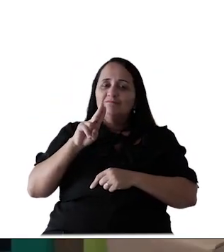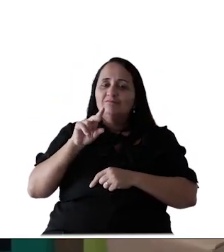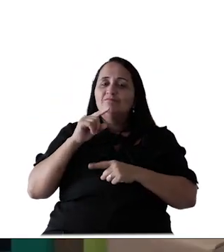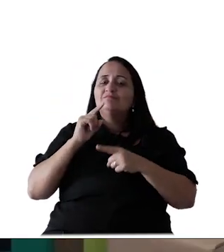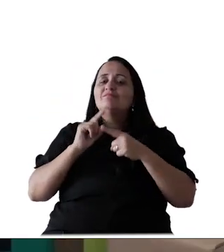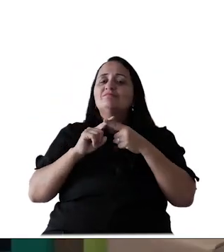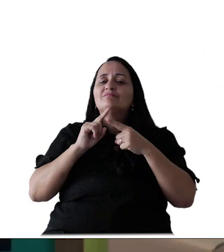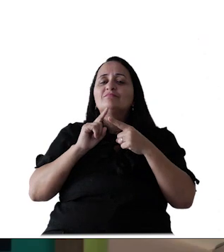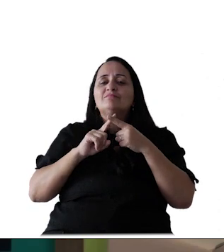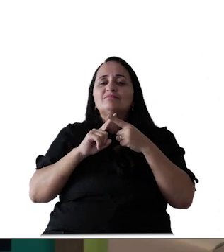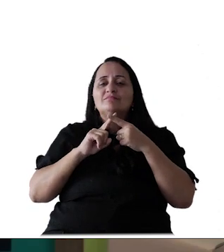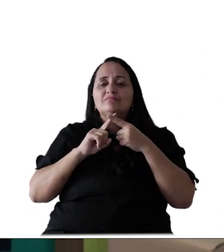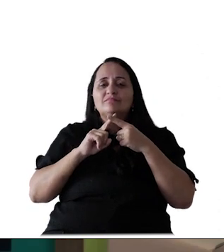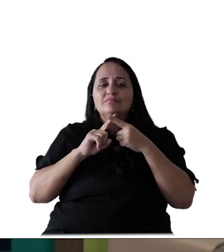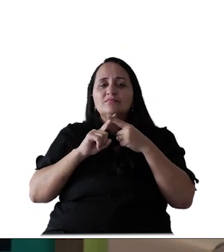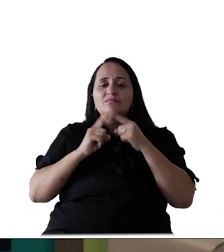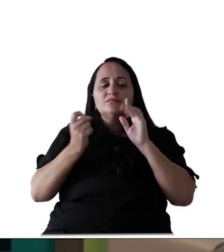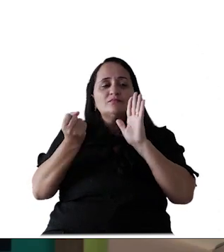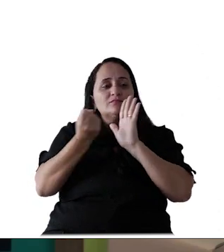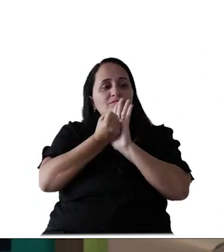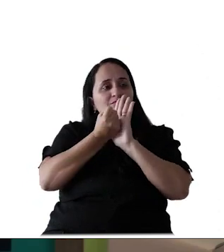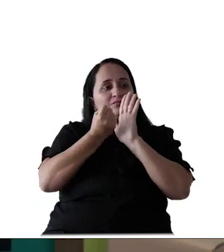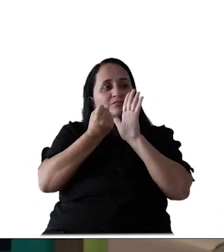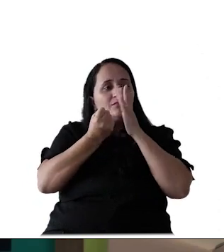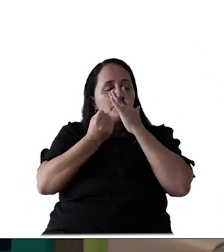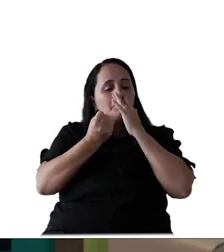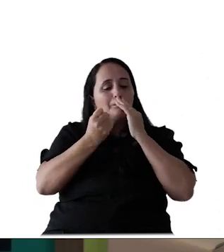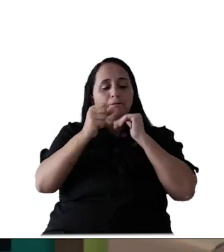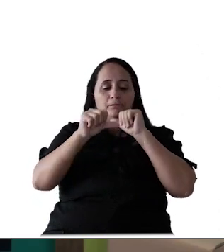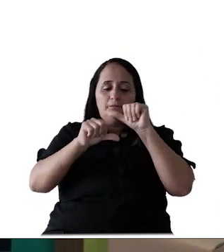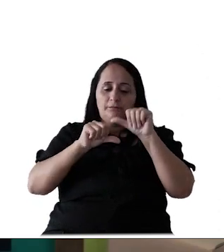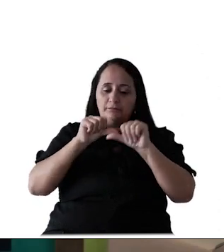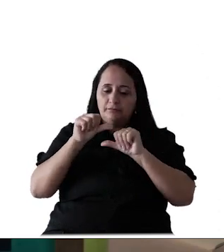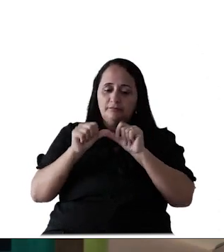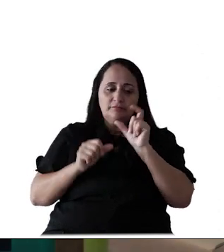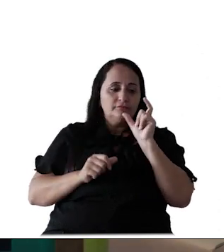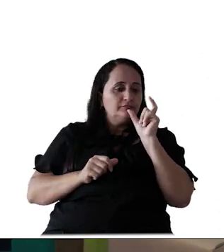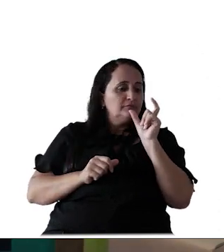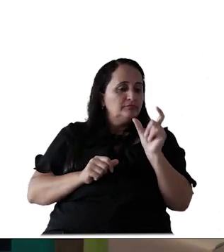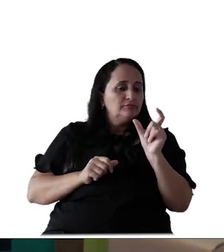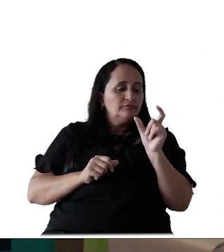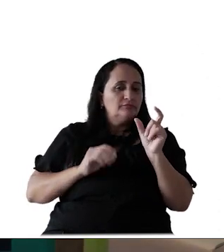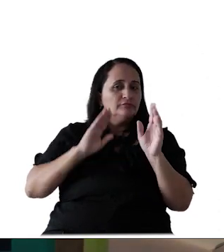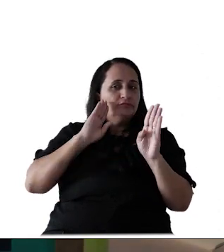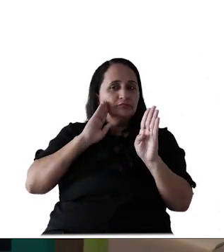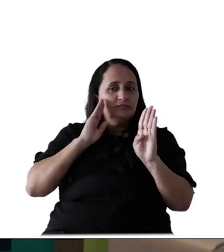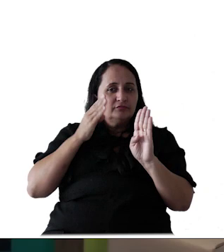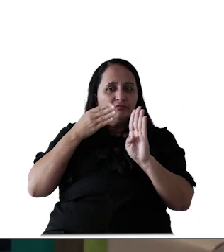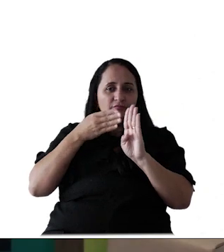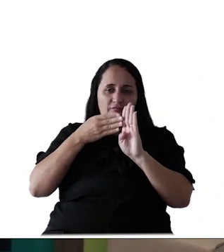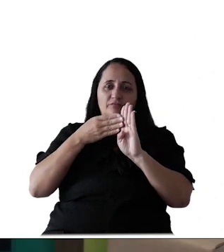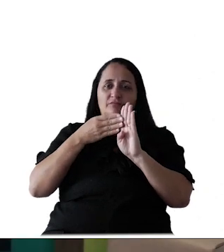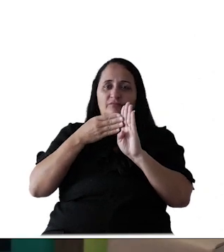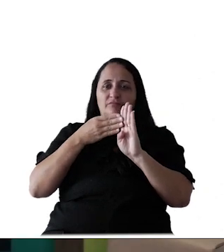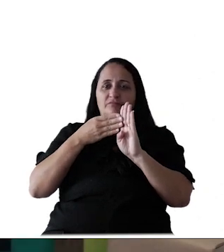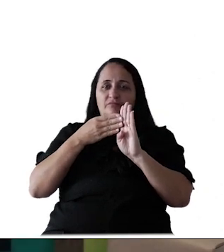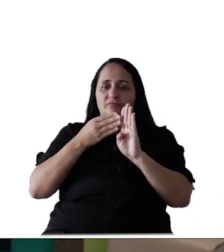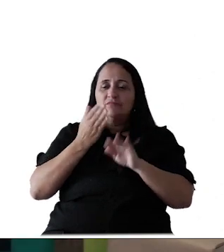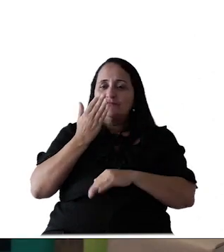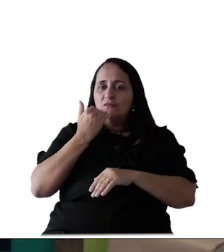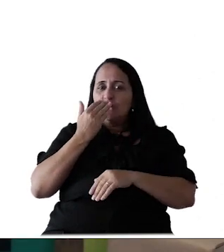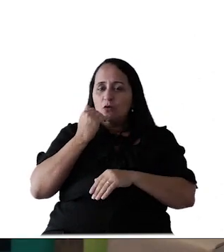cartunista para marcar a mudança da posição entre o que ele tinha como foco, que era a comida, e